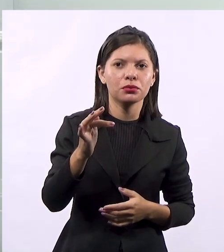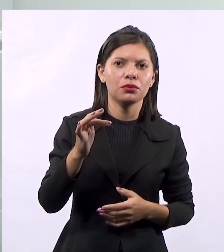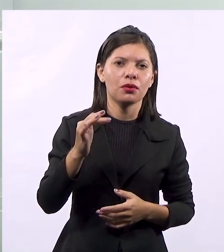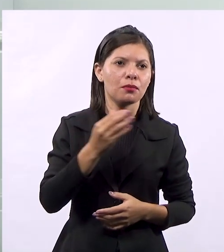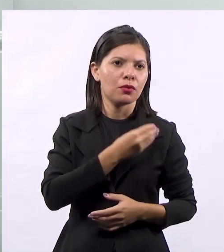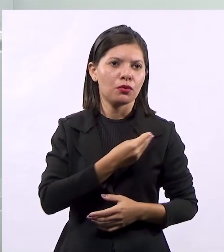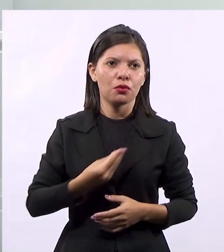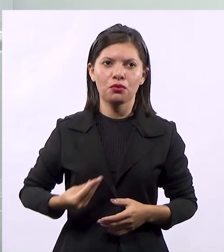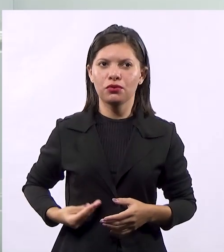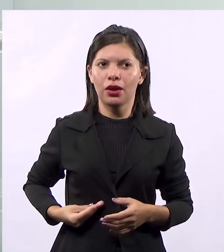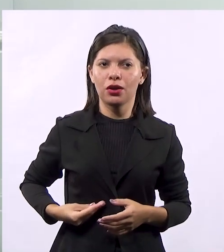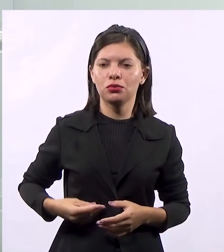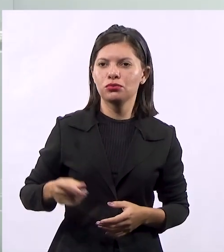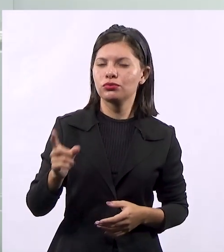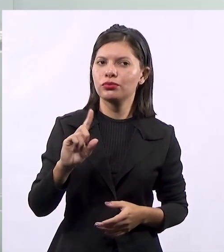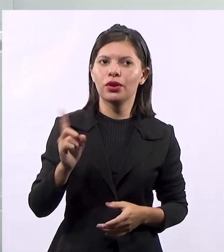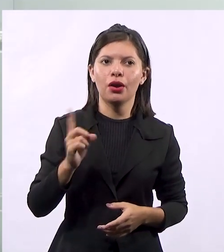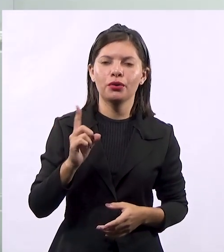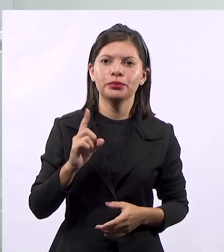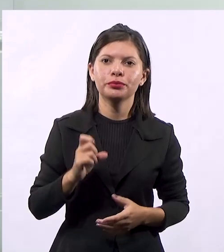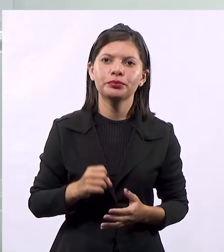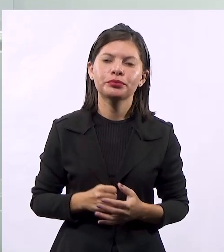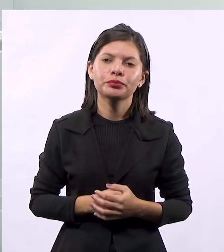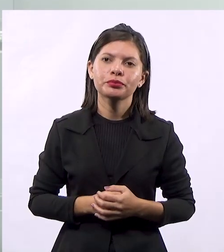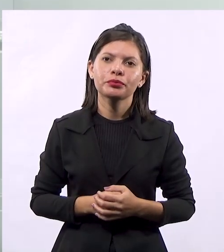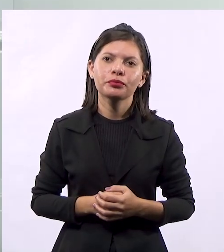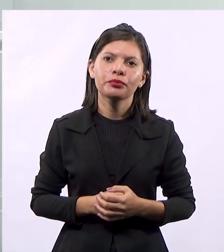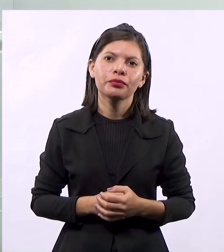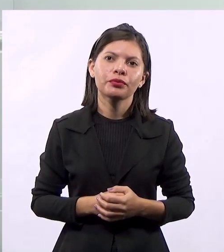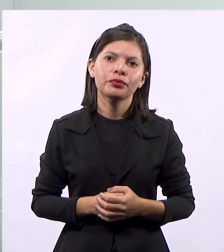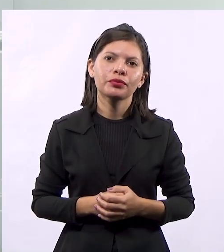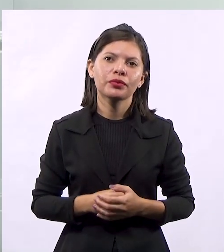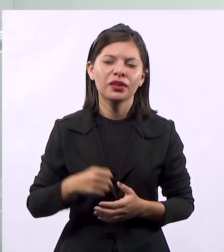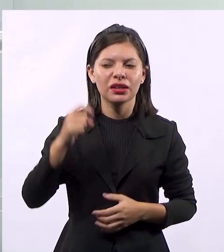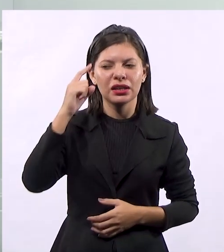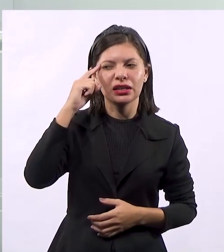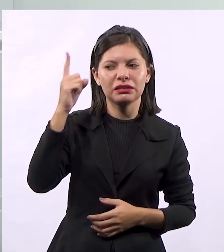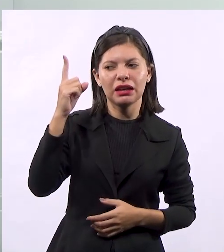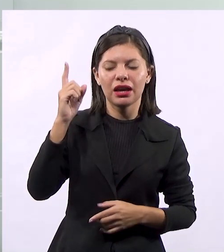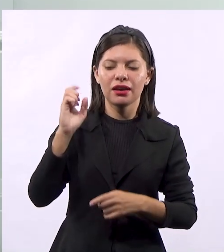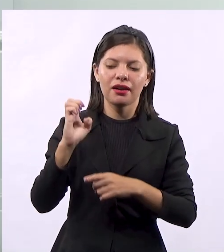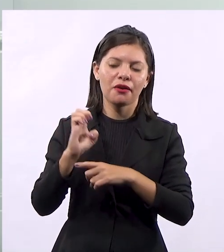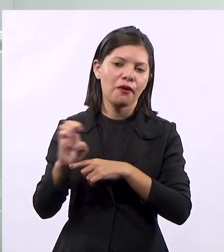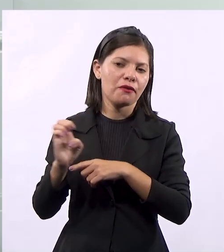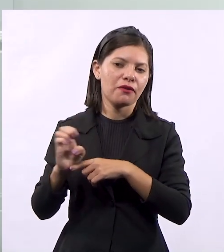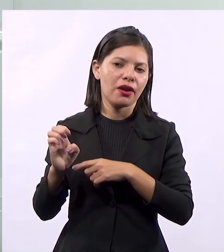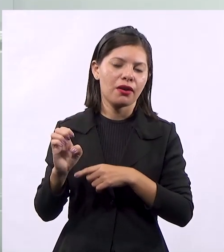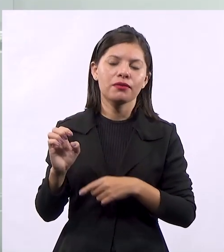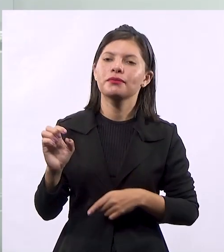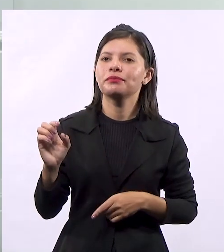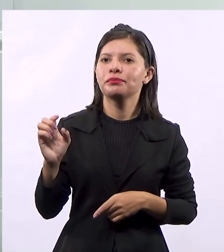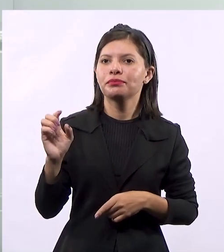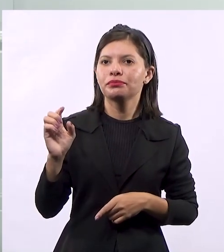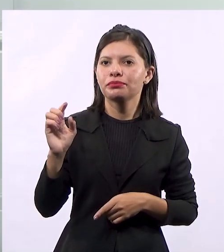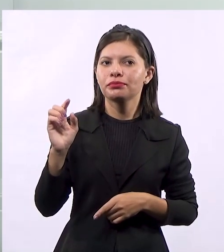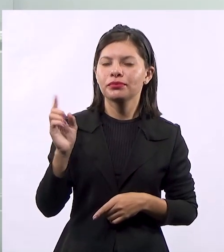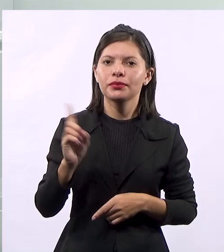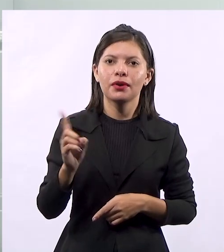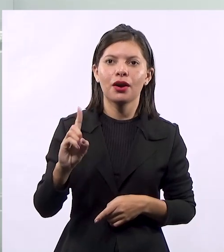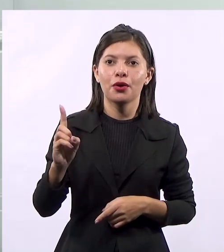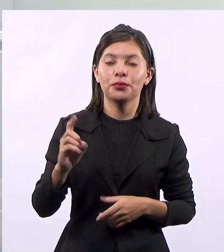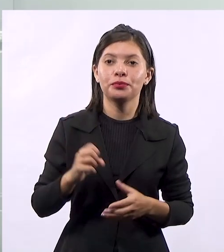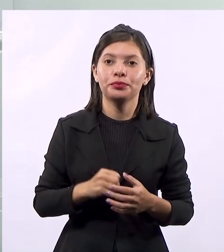as instituições, o ensino, ele não vai ser ditado pelo governo, ele não vai